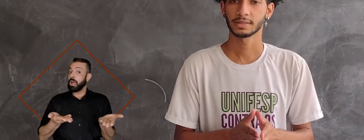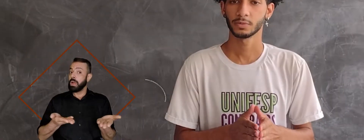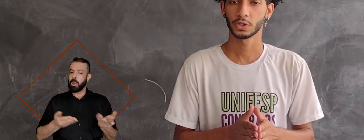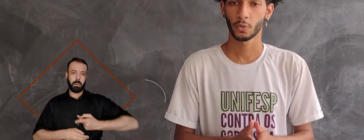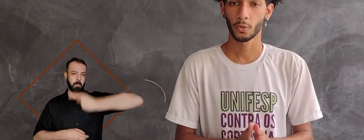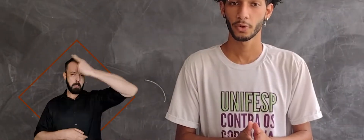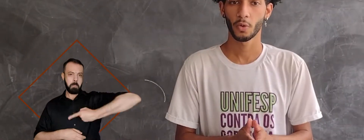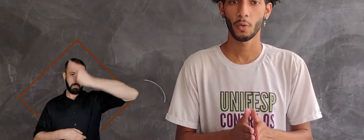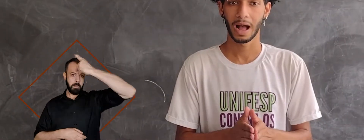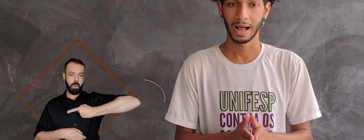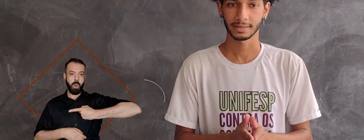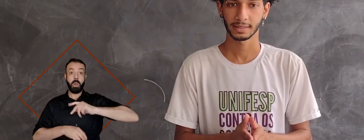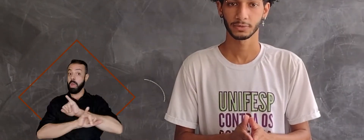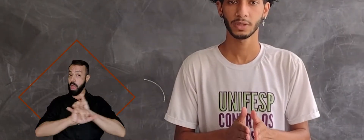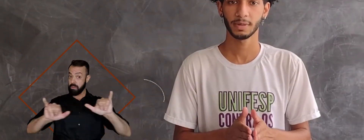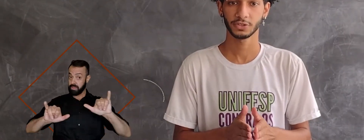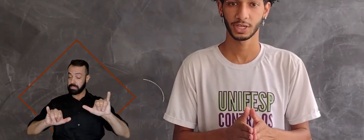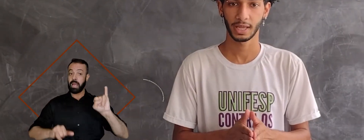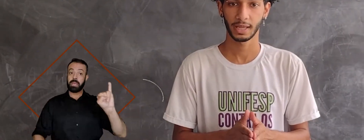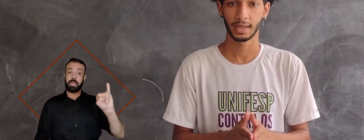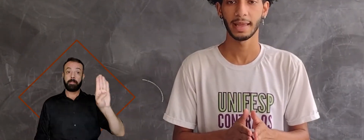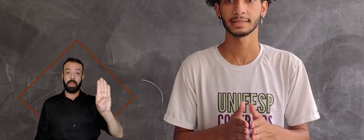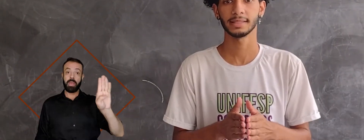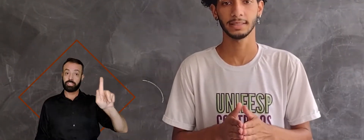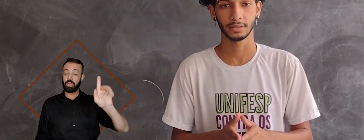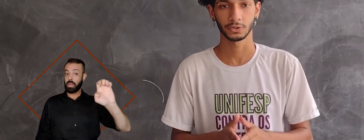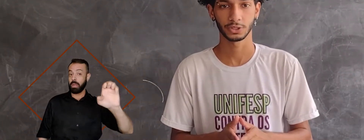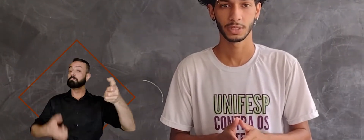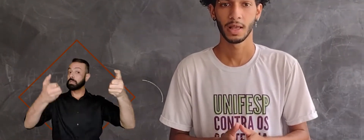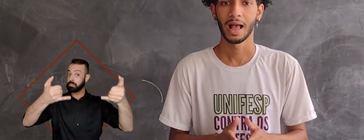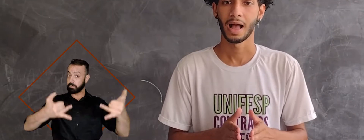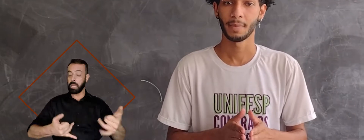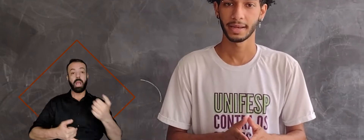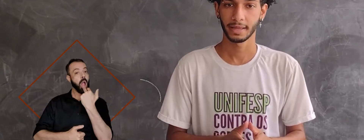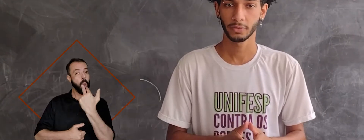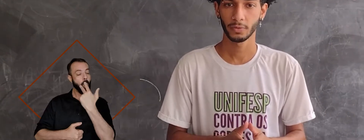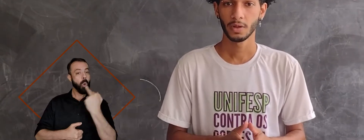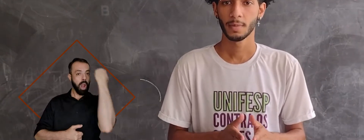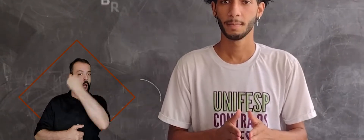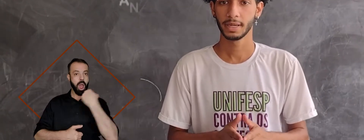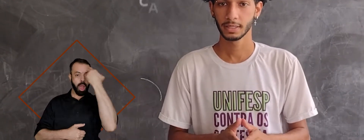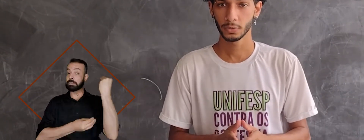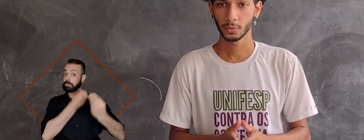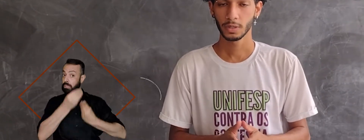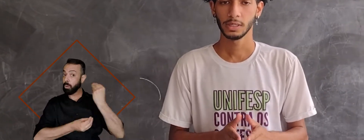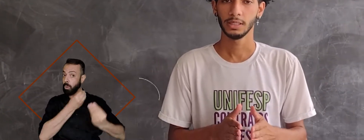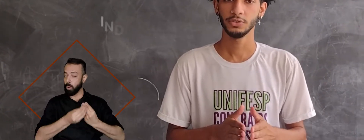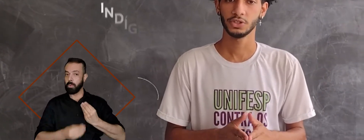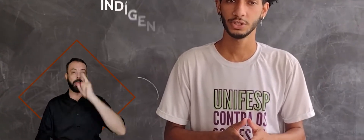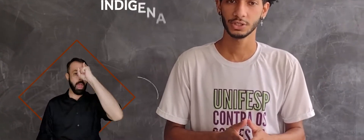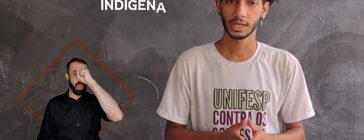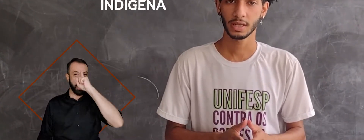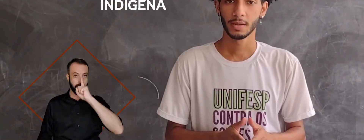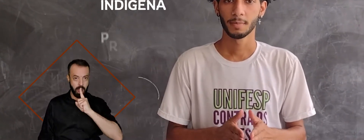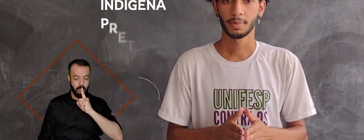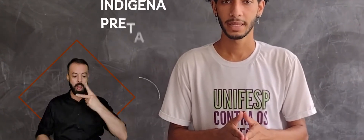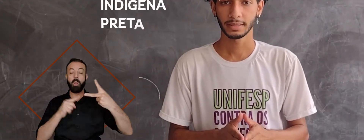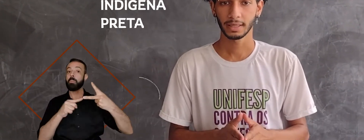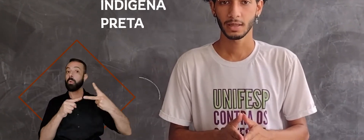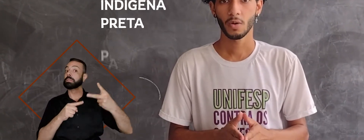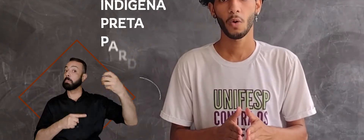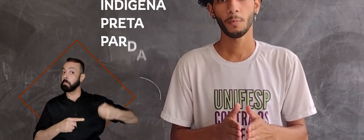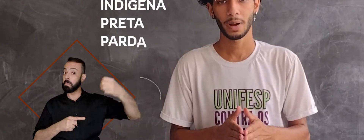classificação de cor ou raça do IBGE é a seguinte, amarela, branca, indígena,